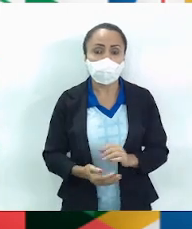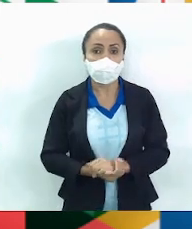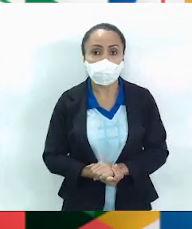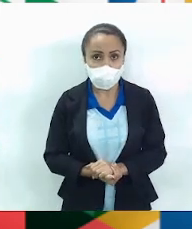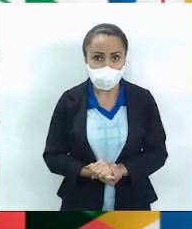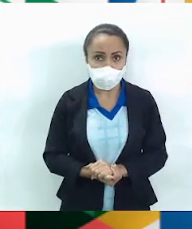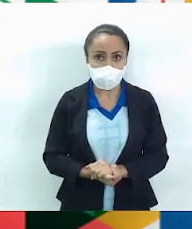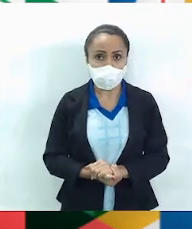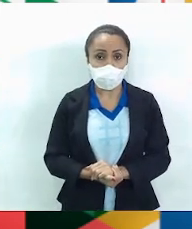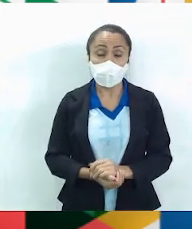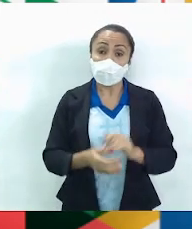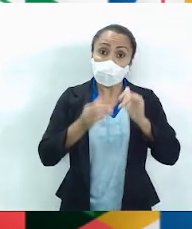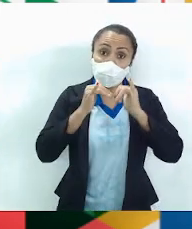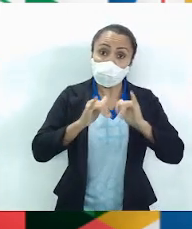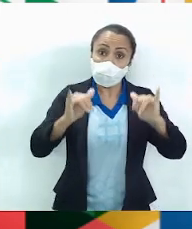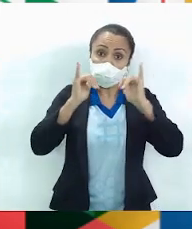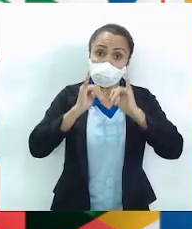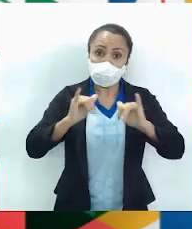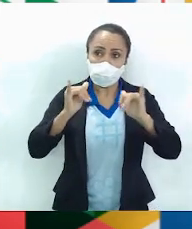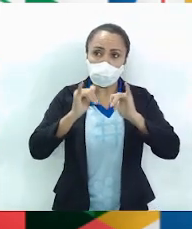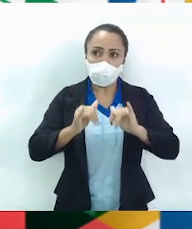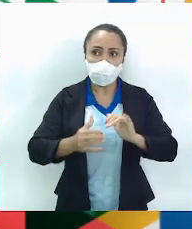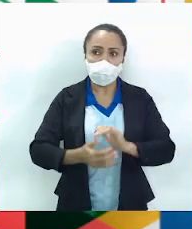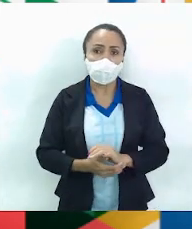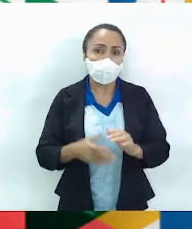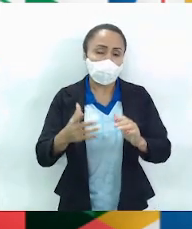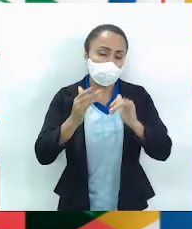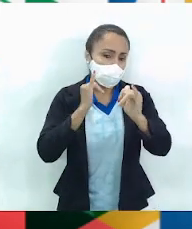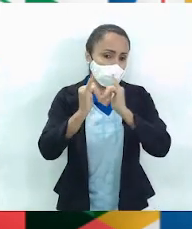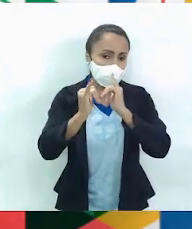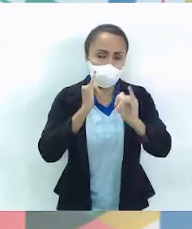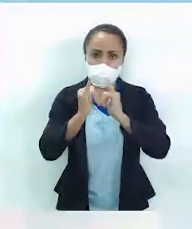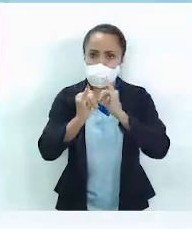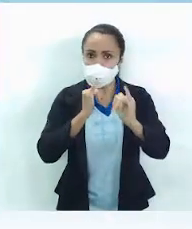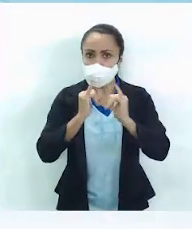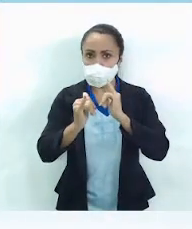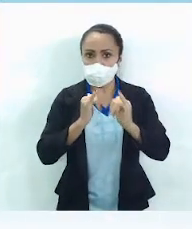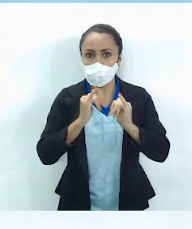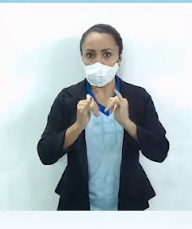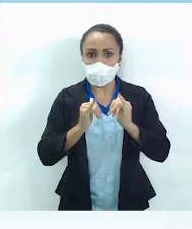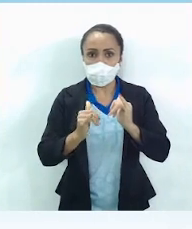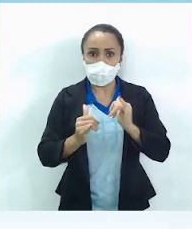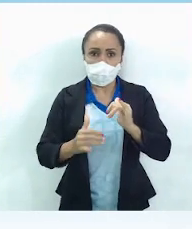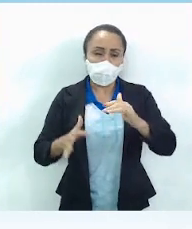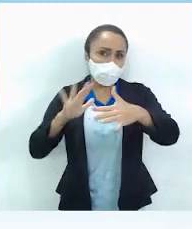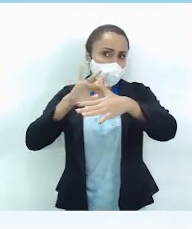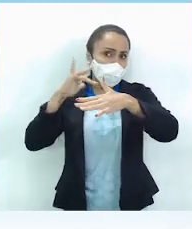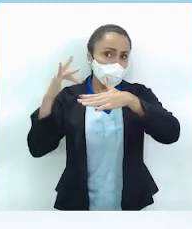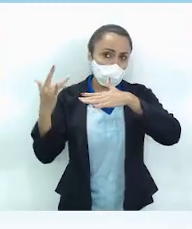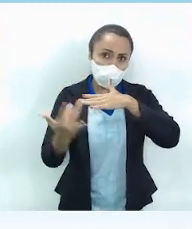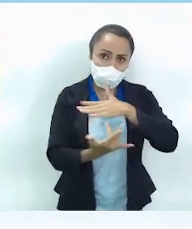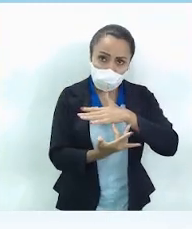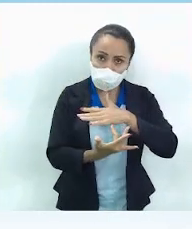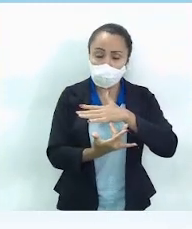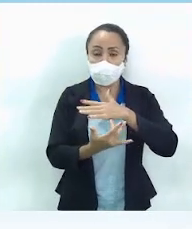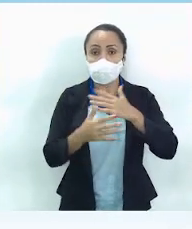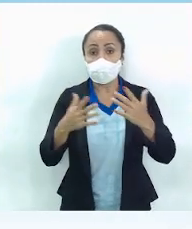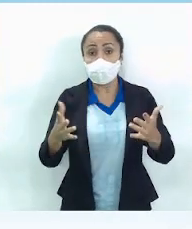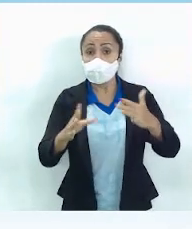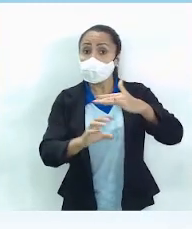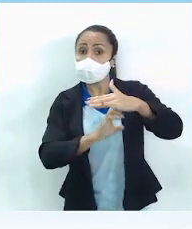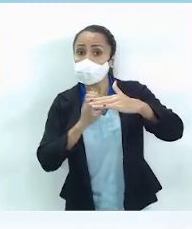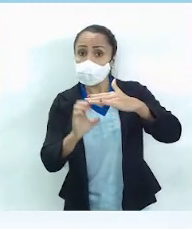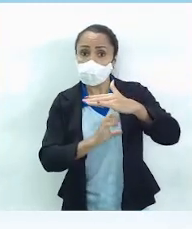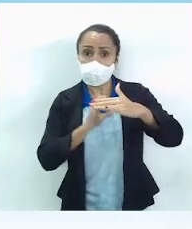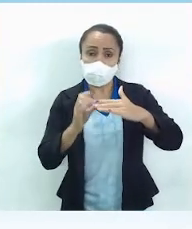Data, da informação, da internet, das mídias sociais, das empresas